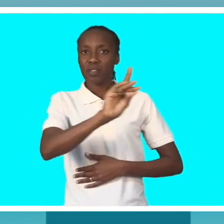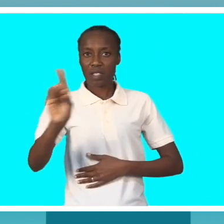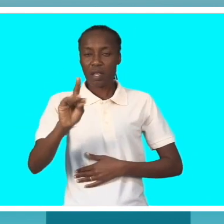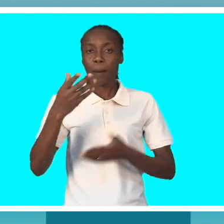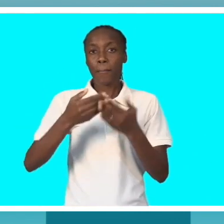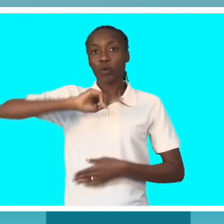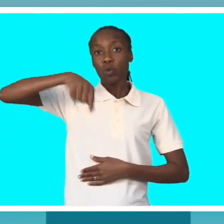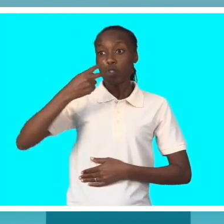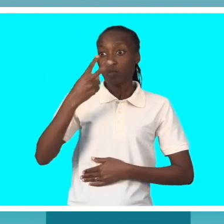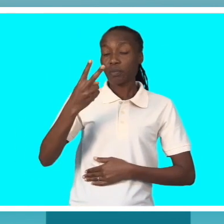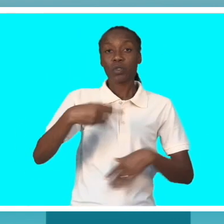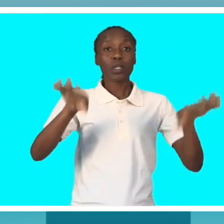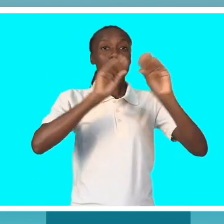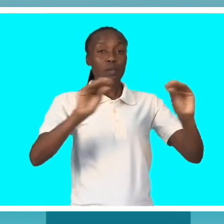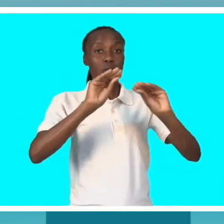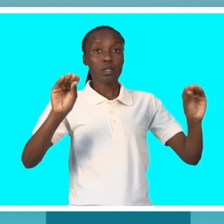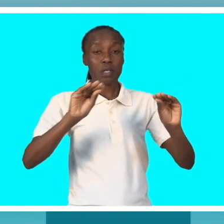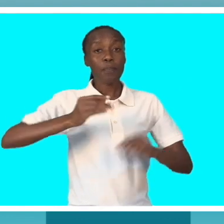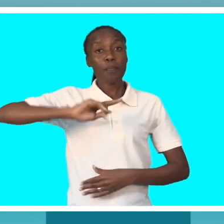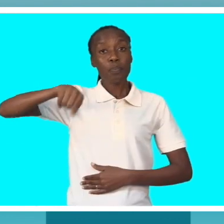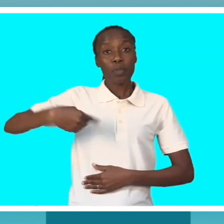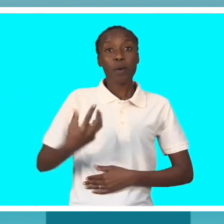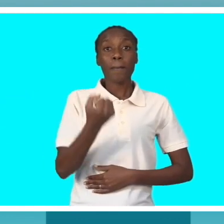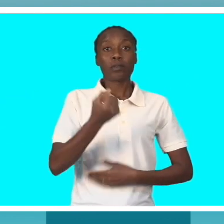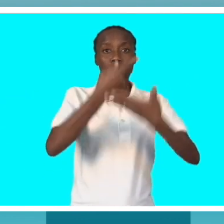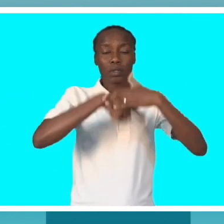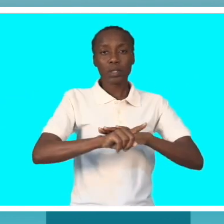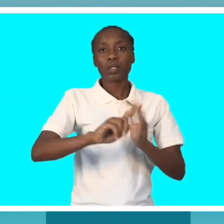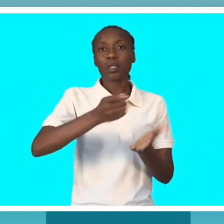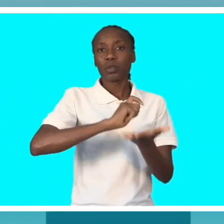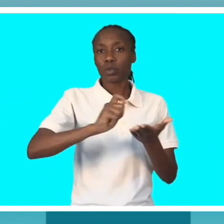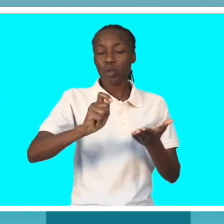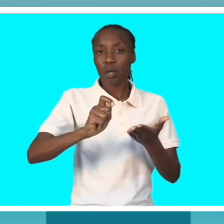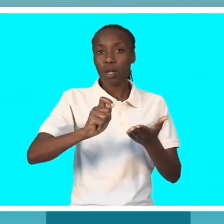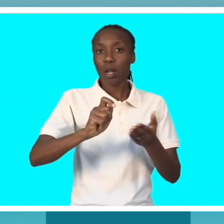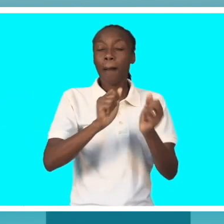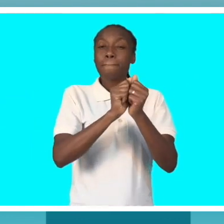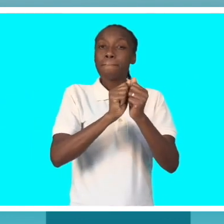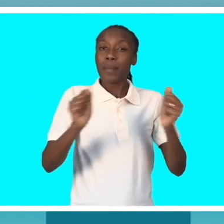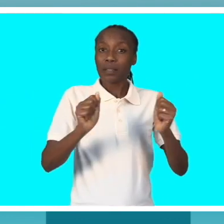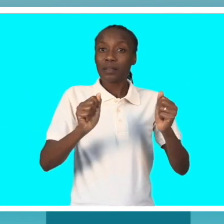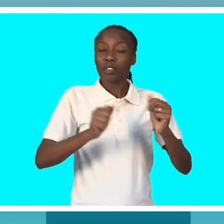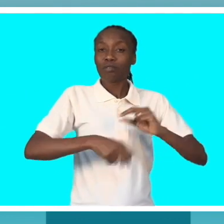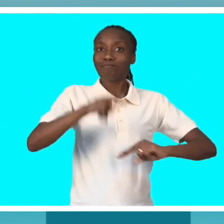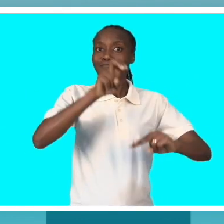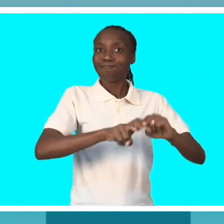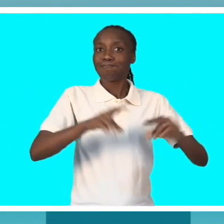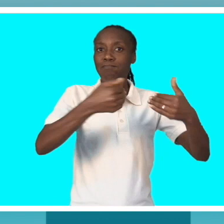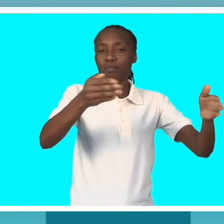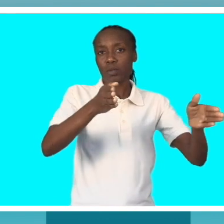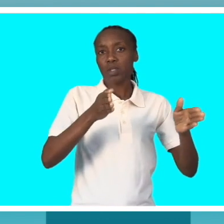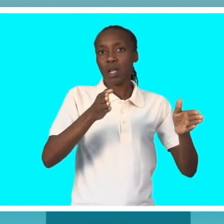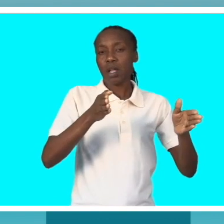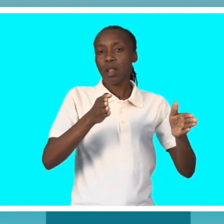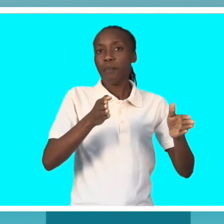deficiência. Porque nós vamos notando que na educação, ainda que nós possamos ir à escola, mas somos mais